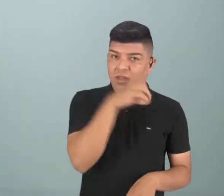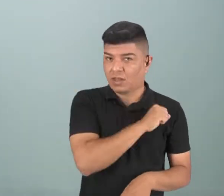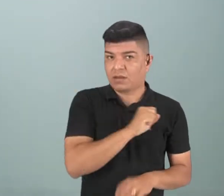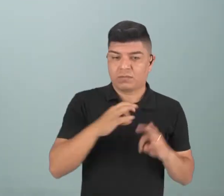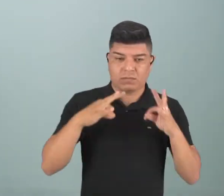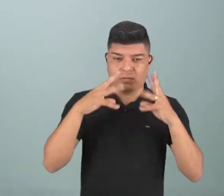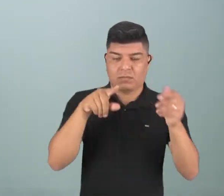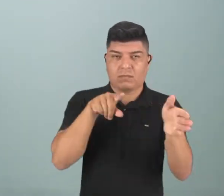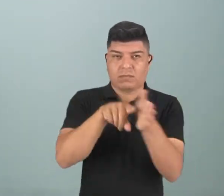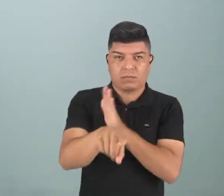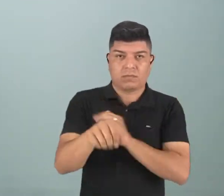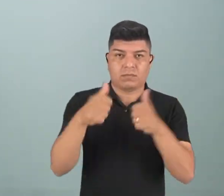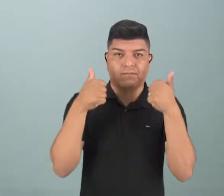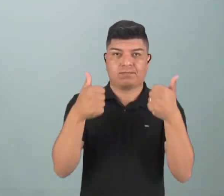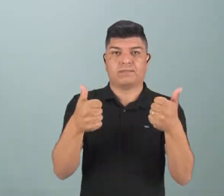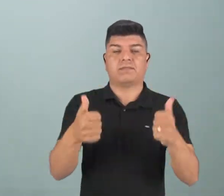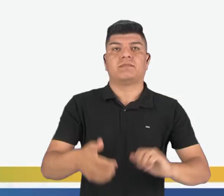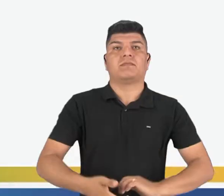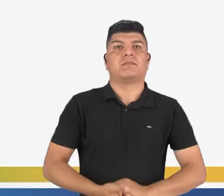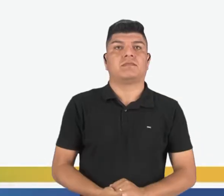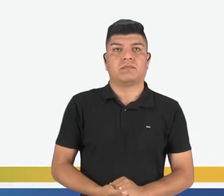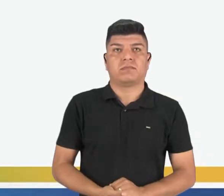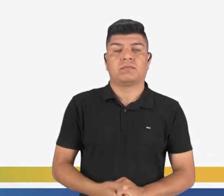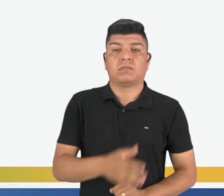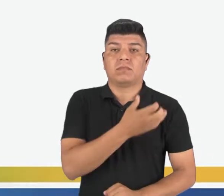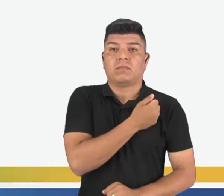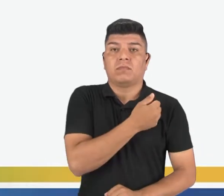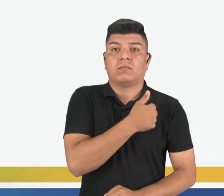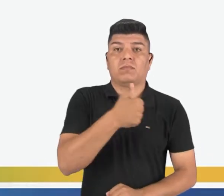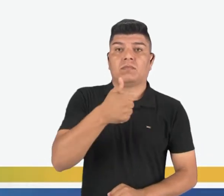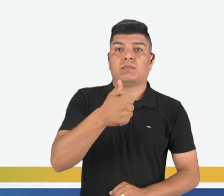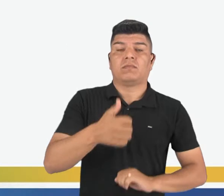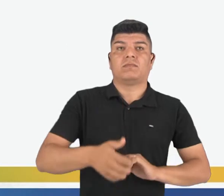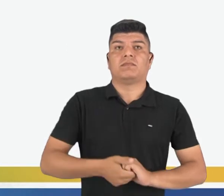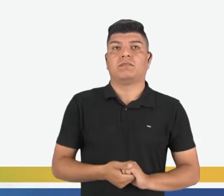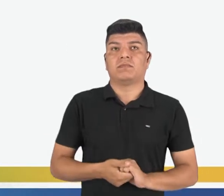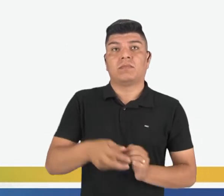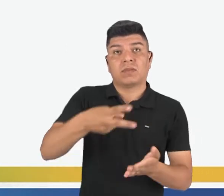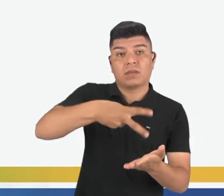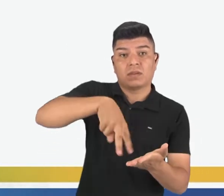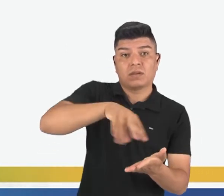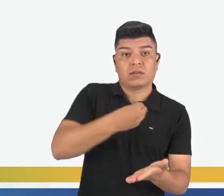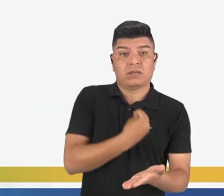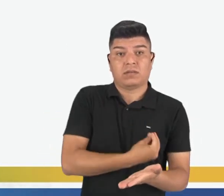rapidinho todas essas nossas atividades. Número 1. A